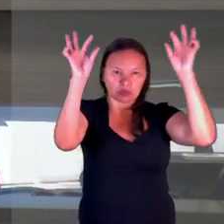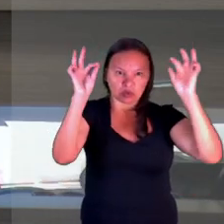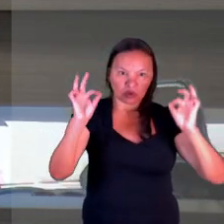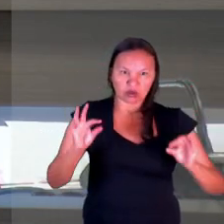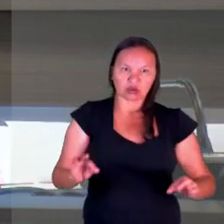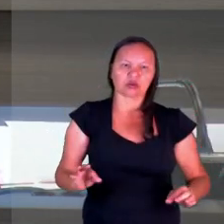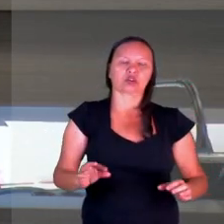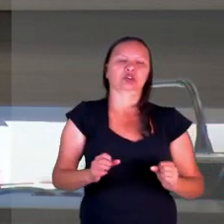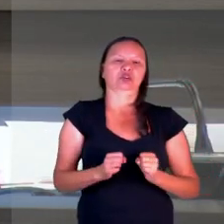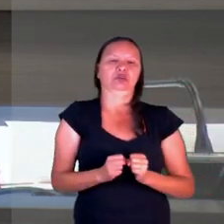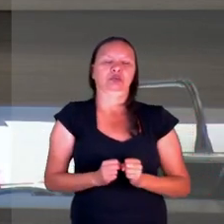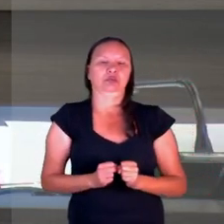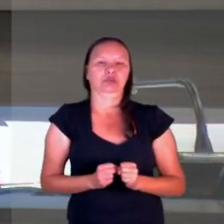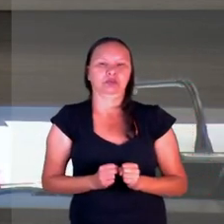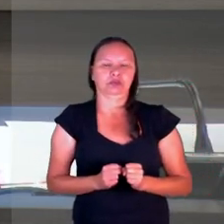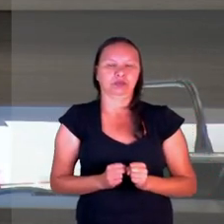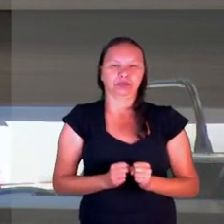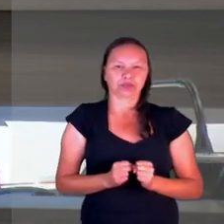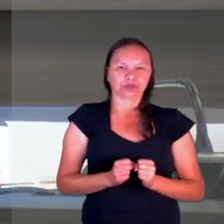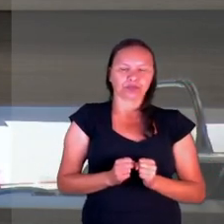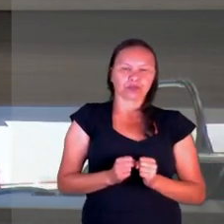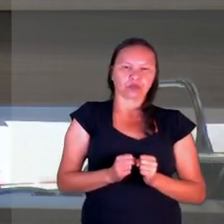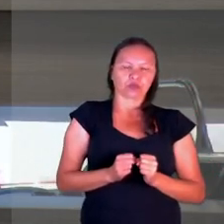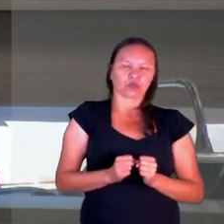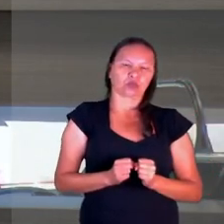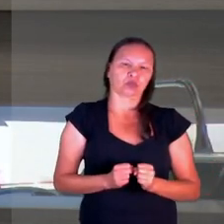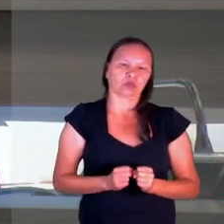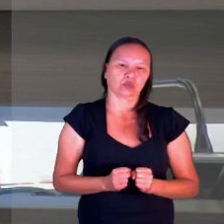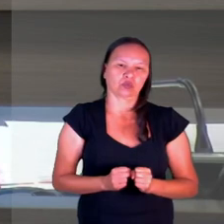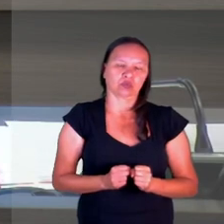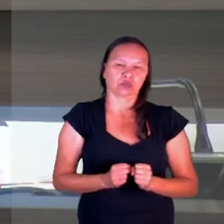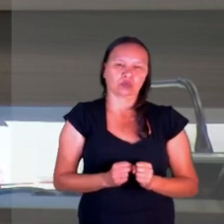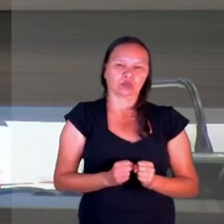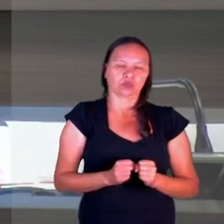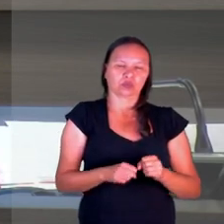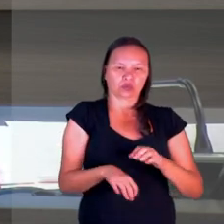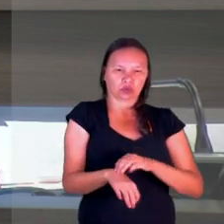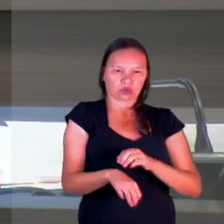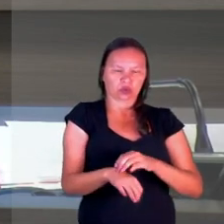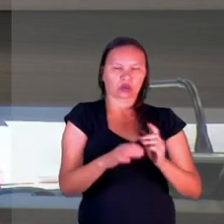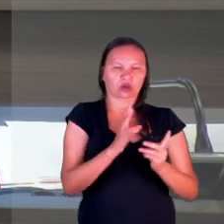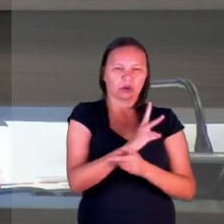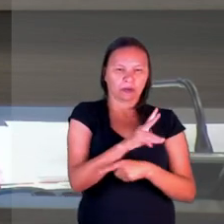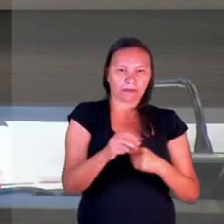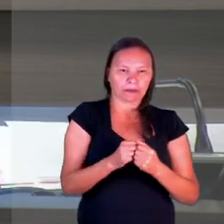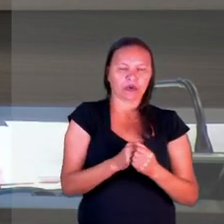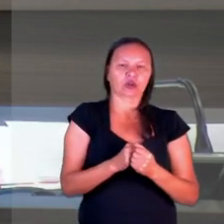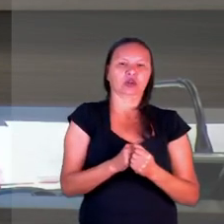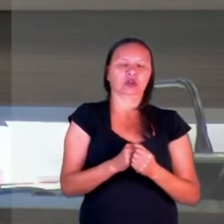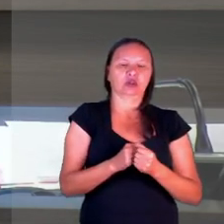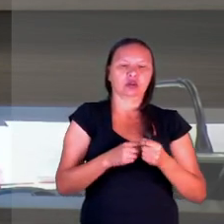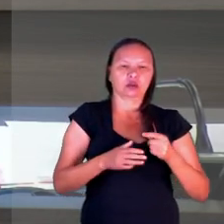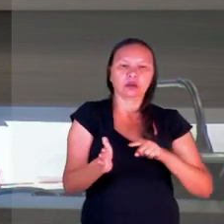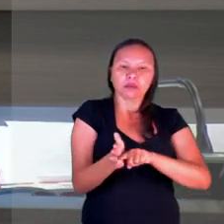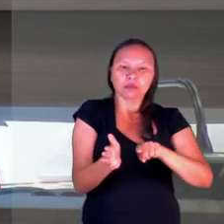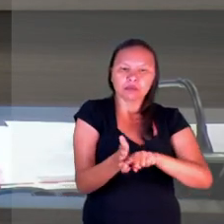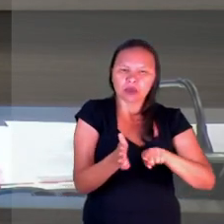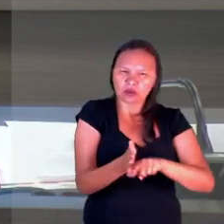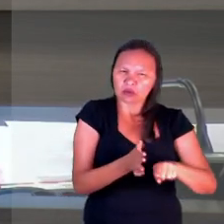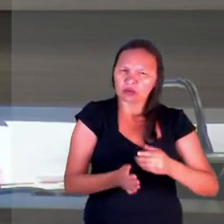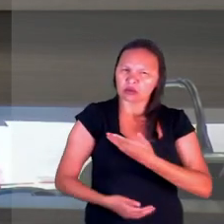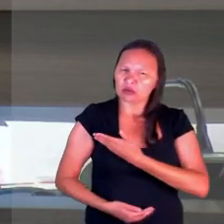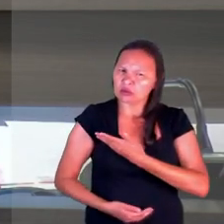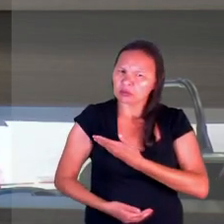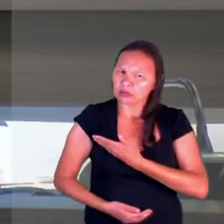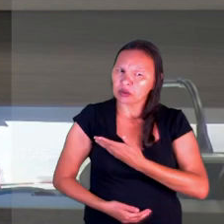e e em relação a este projeto que eu já perguntaria até pro pro colega